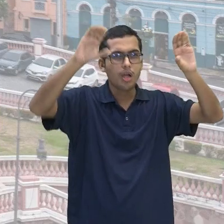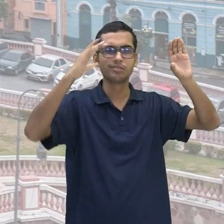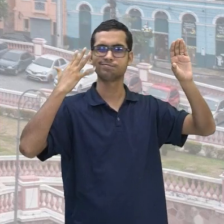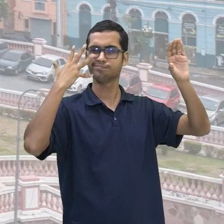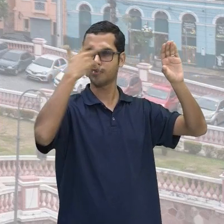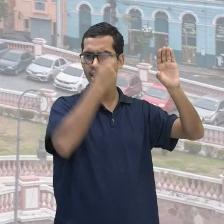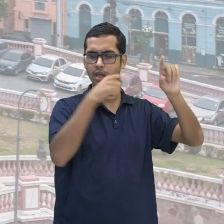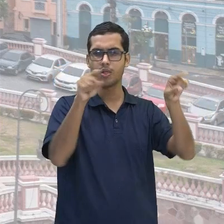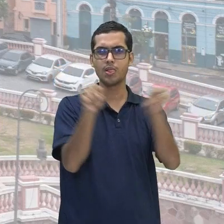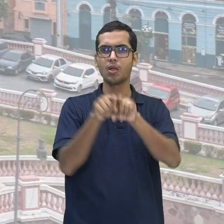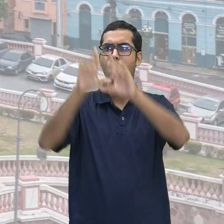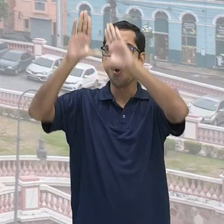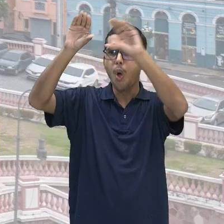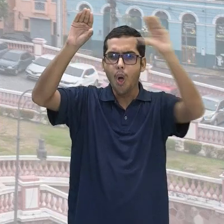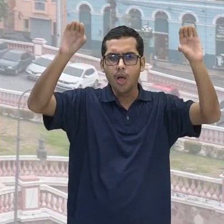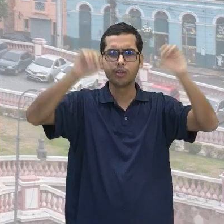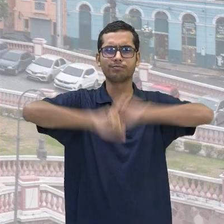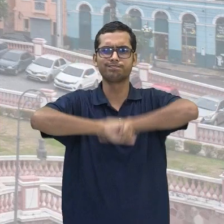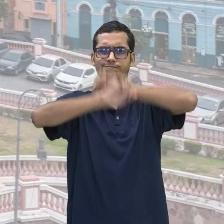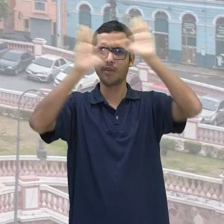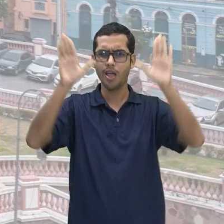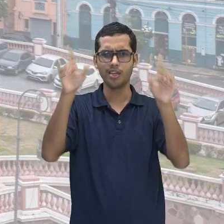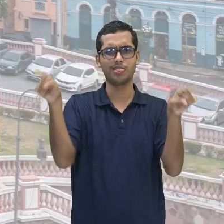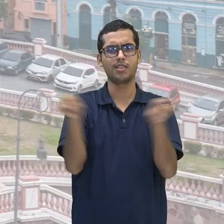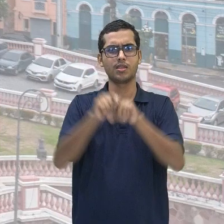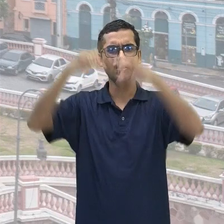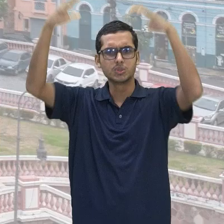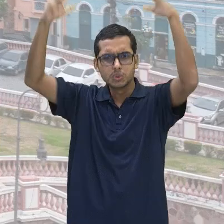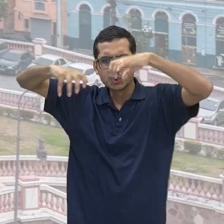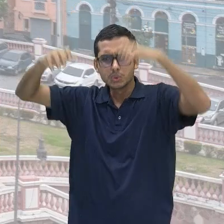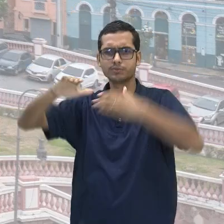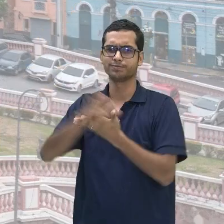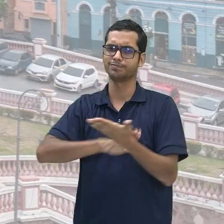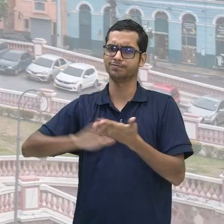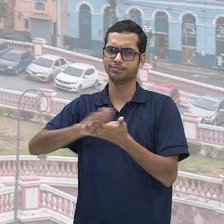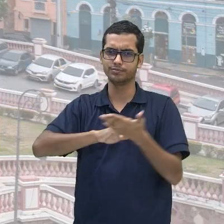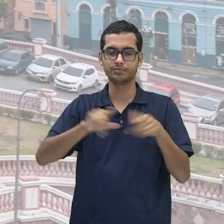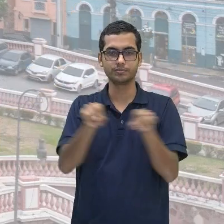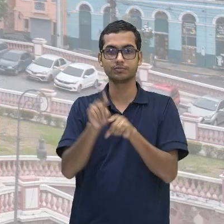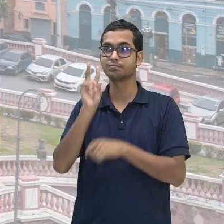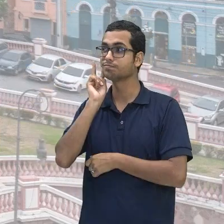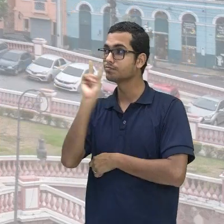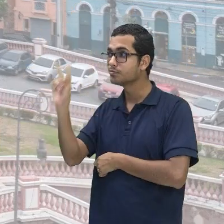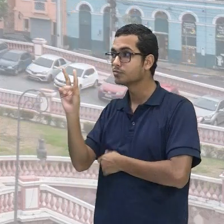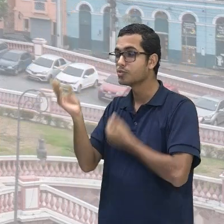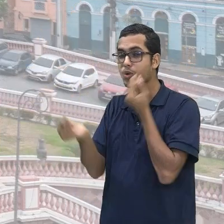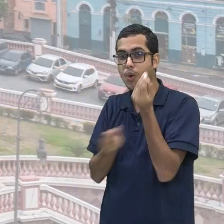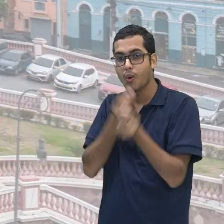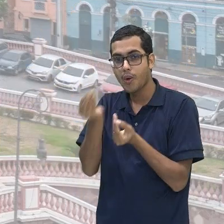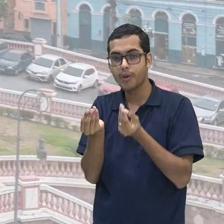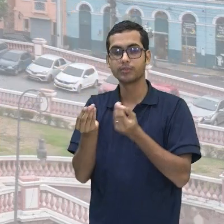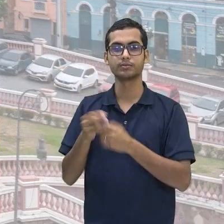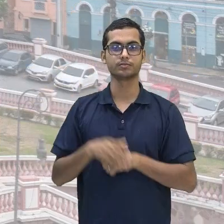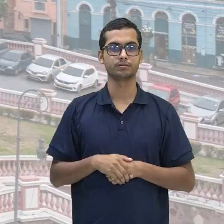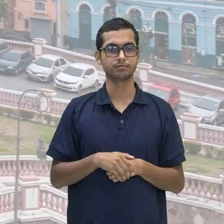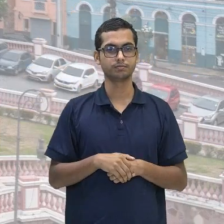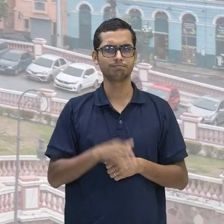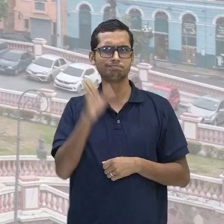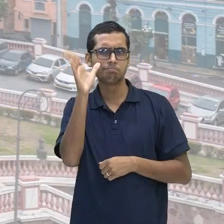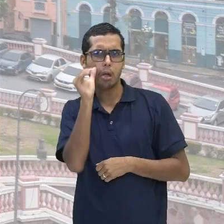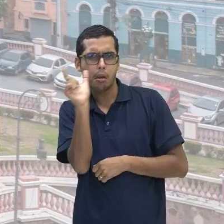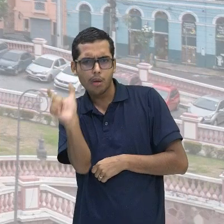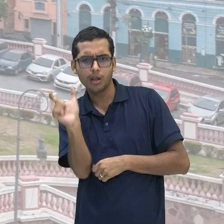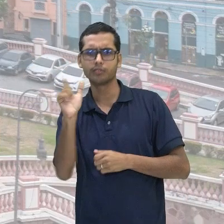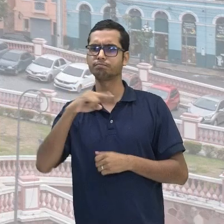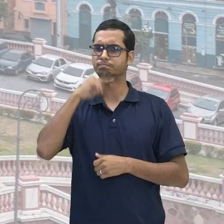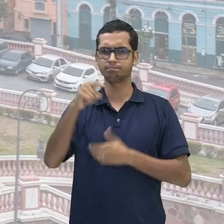as nuvens estão claras, ou seja, não vai chover. E tudo isso estou lendo sem observar nenhuma palavra.